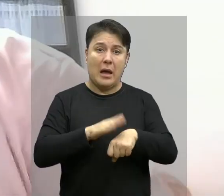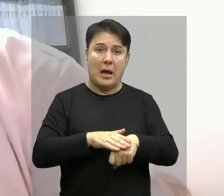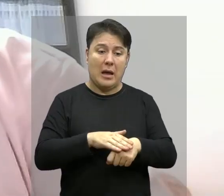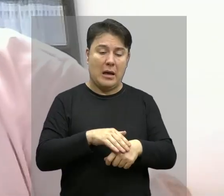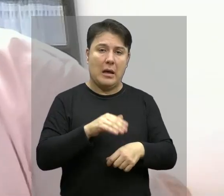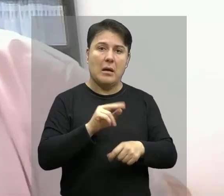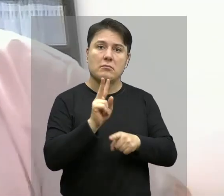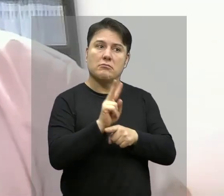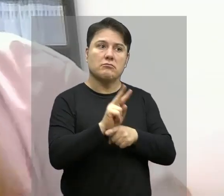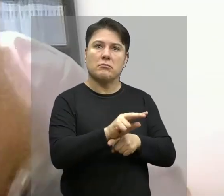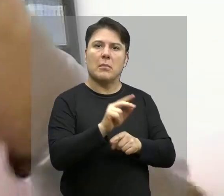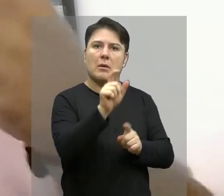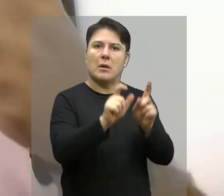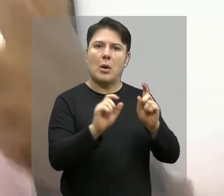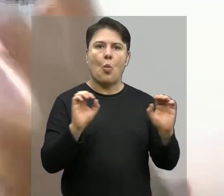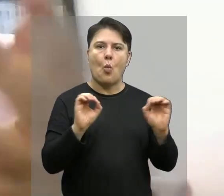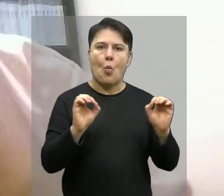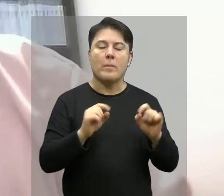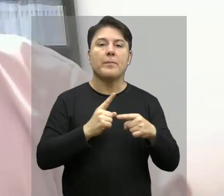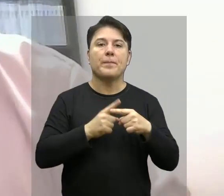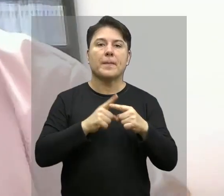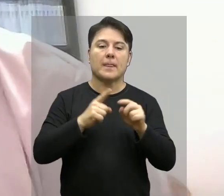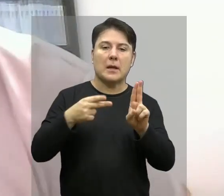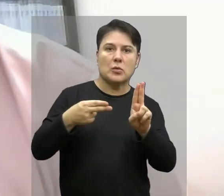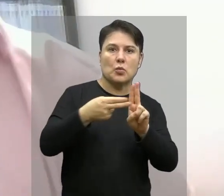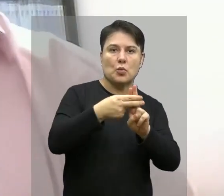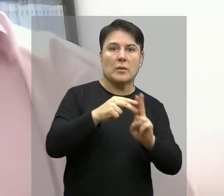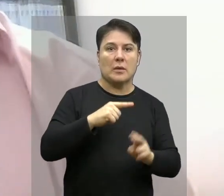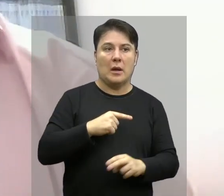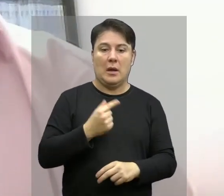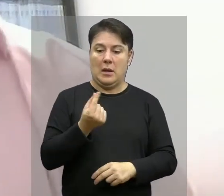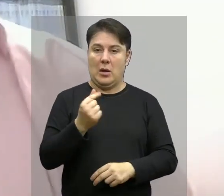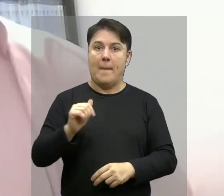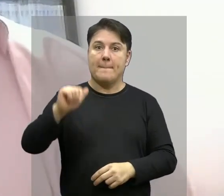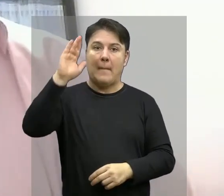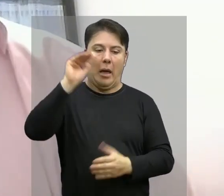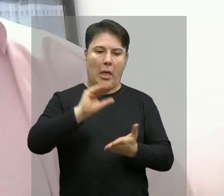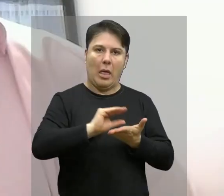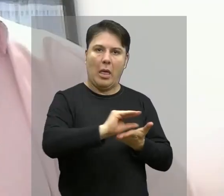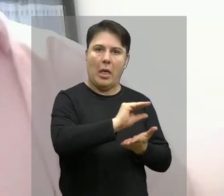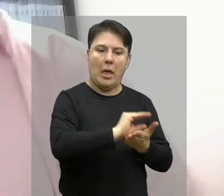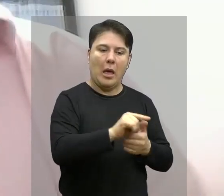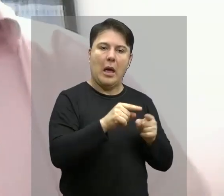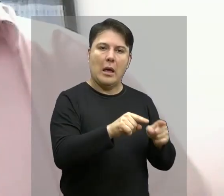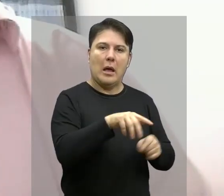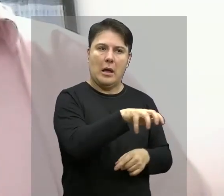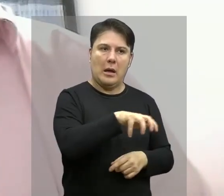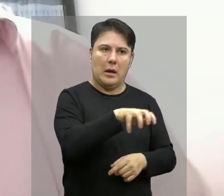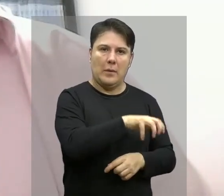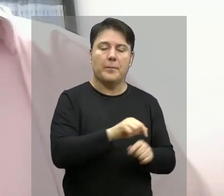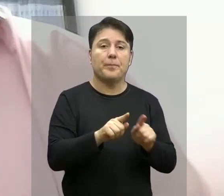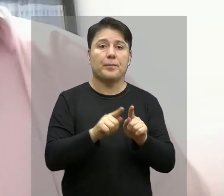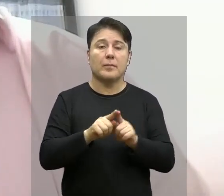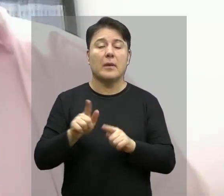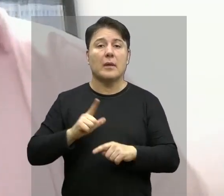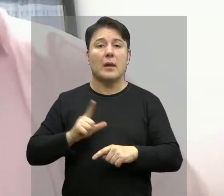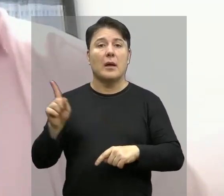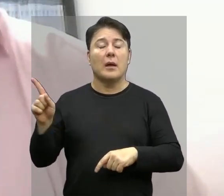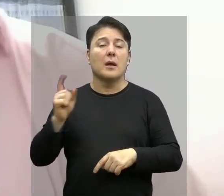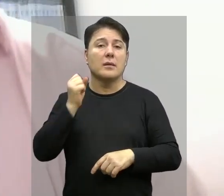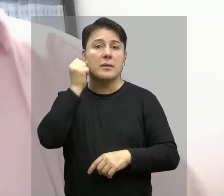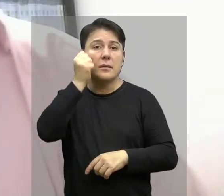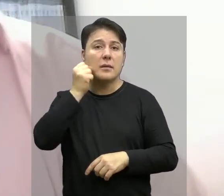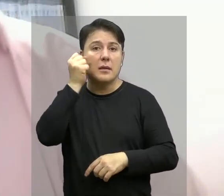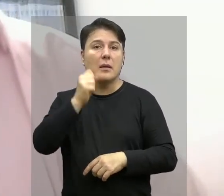que proteja essas pessoas, que o SUS tenha mais dinheiro, que seja direcionado para isso. O Senado aprovou